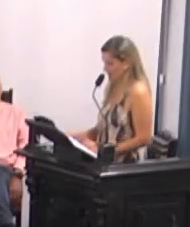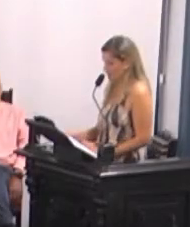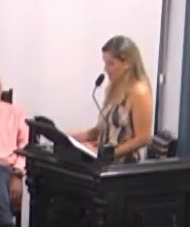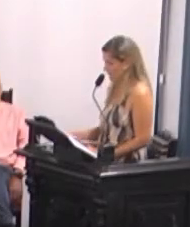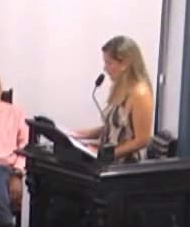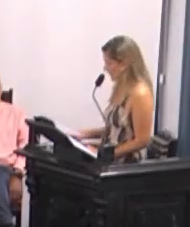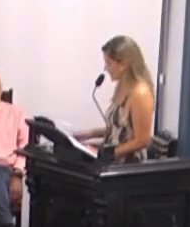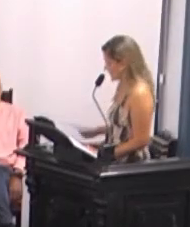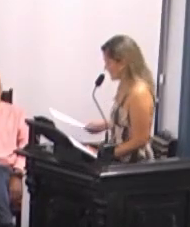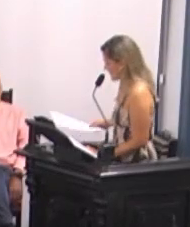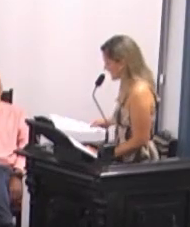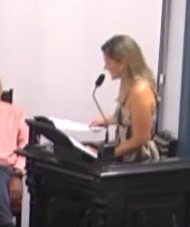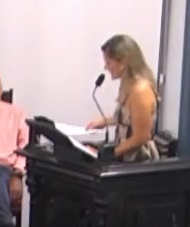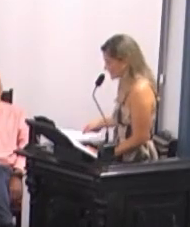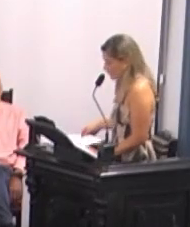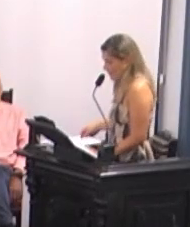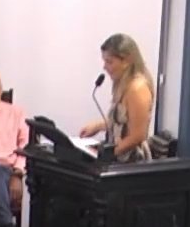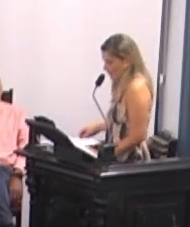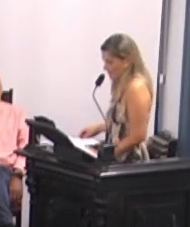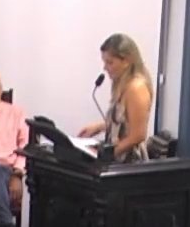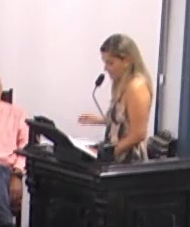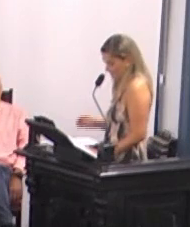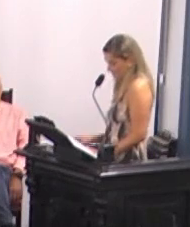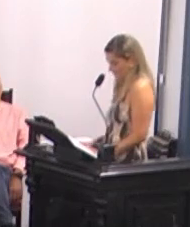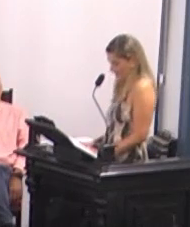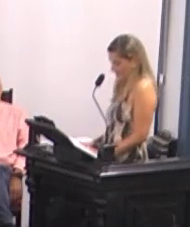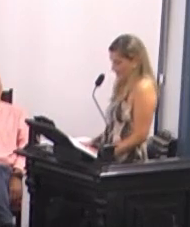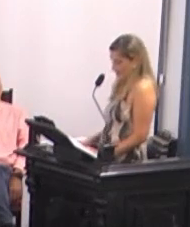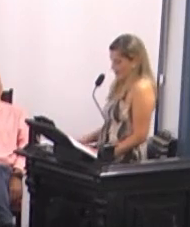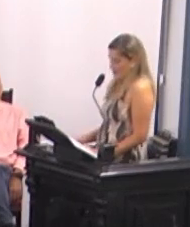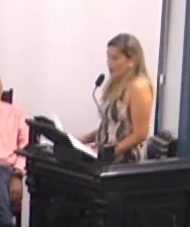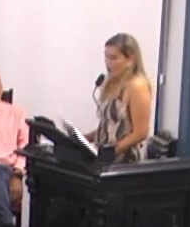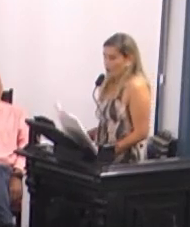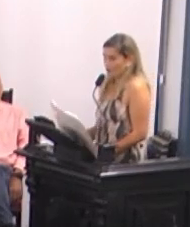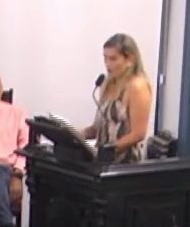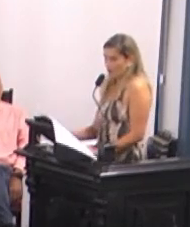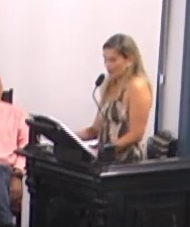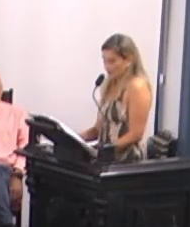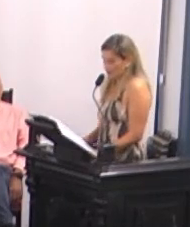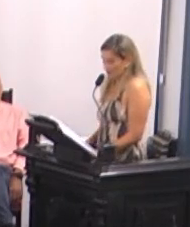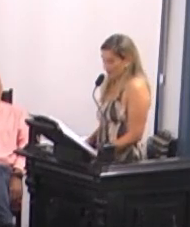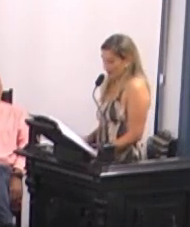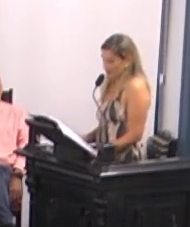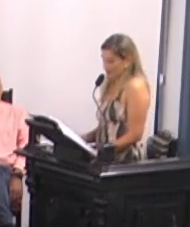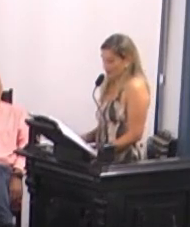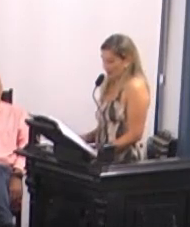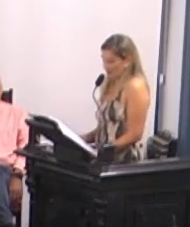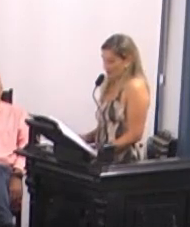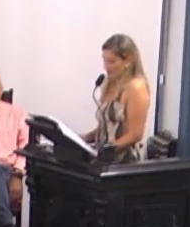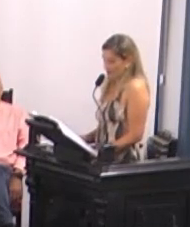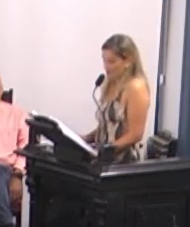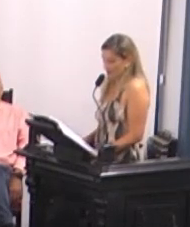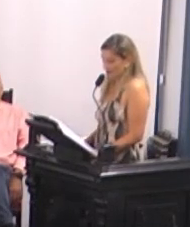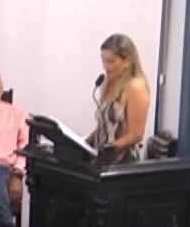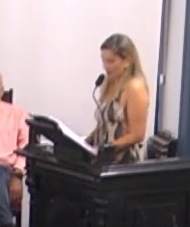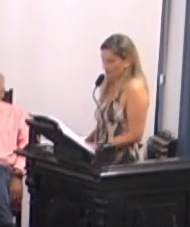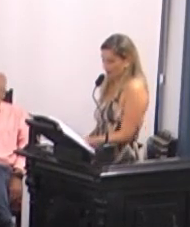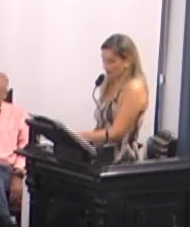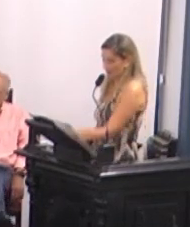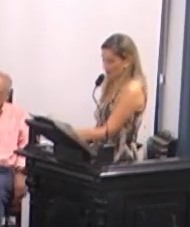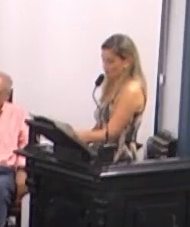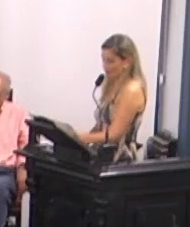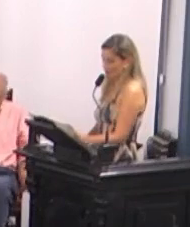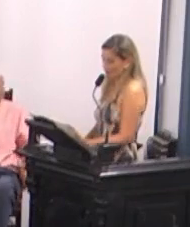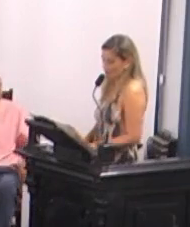a prefeita de Juiz de Fora Margarida Salomão convido agora a todos a ficarem de pé em posição de